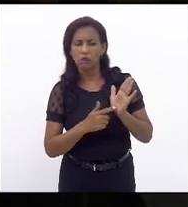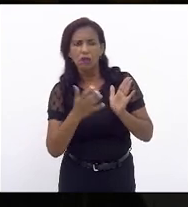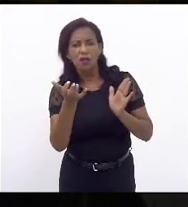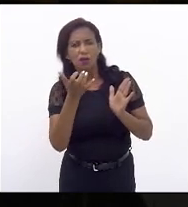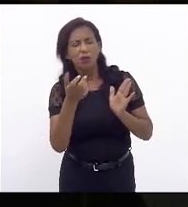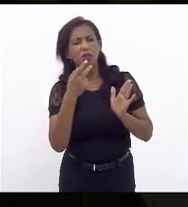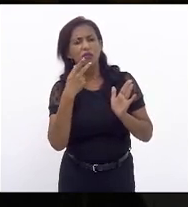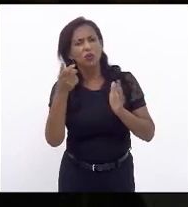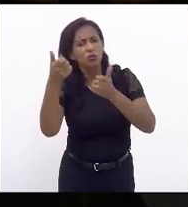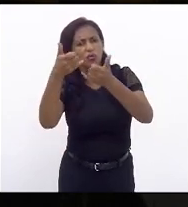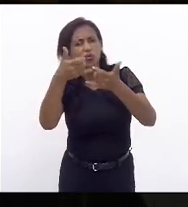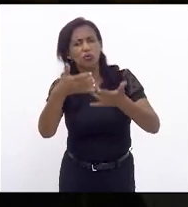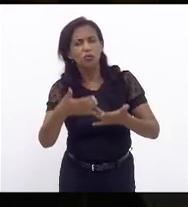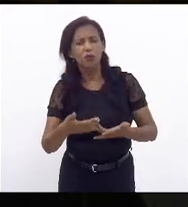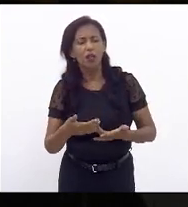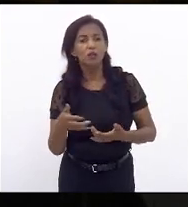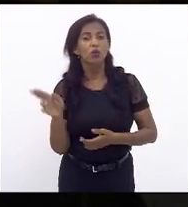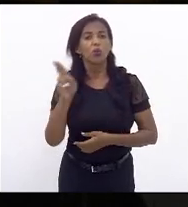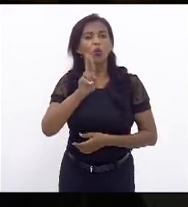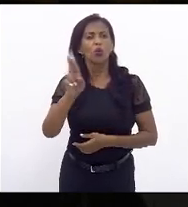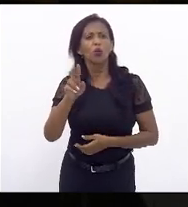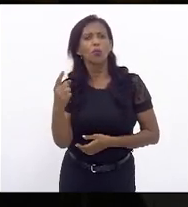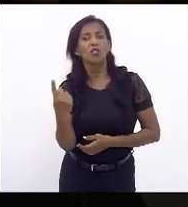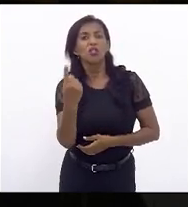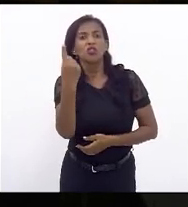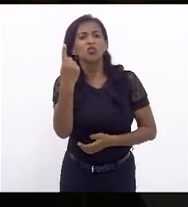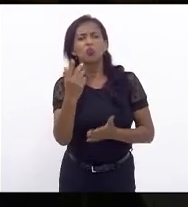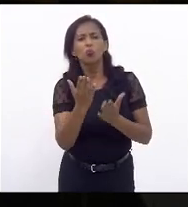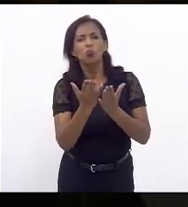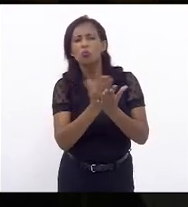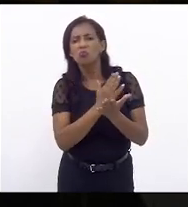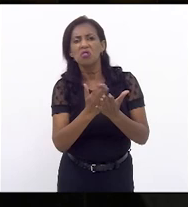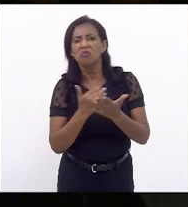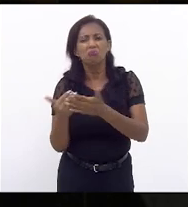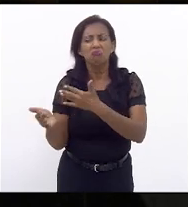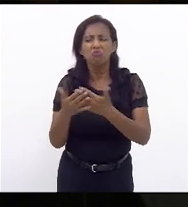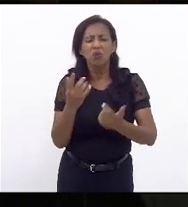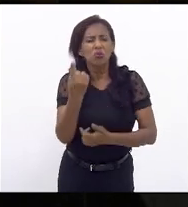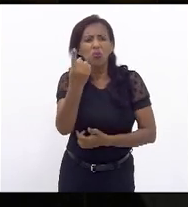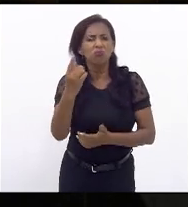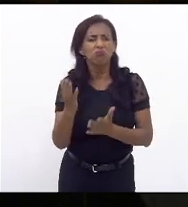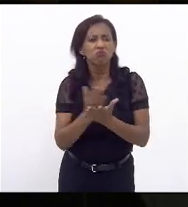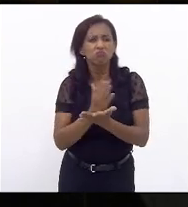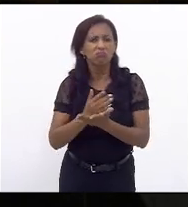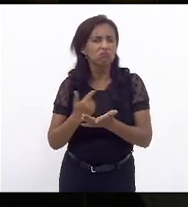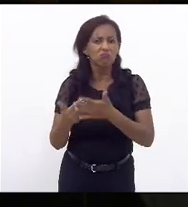senhor dissesse o nome de um livro que o senhor leu. Apenas um.